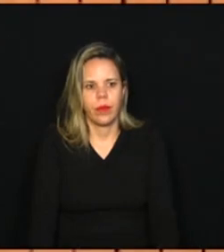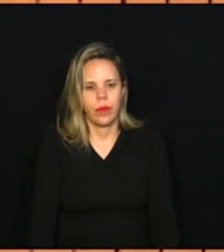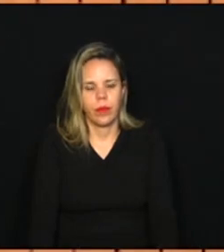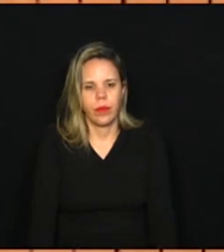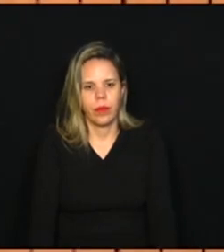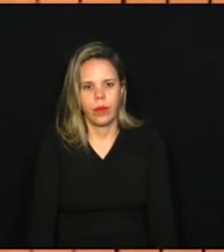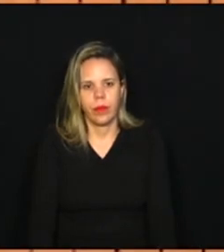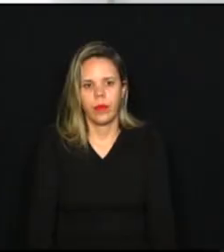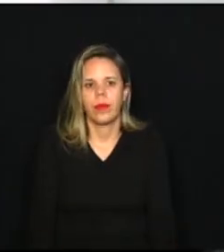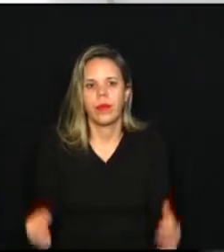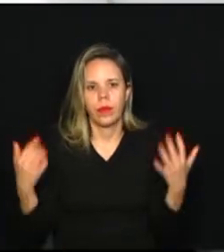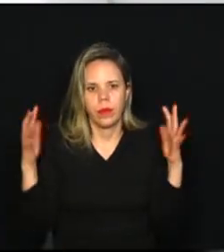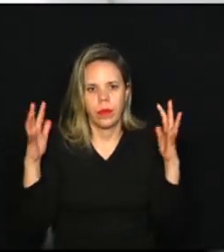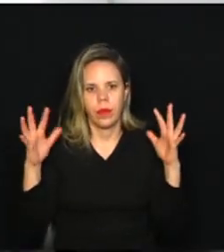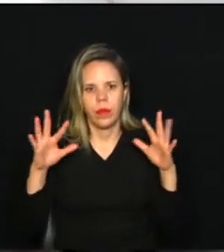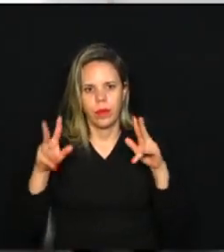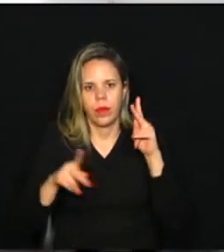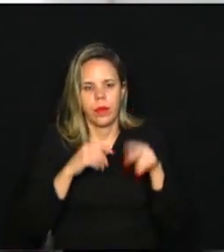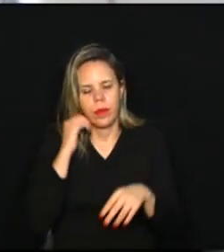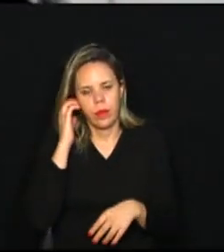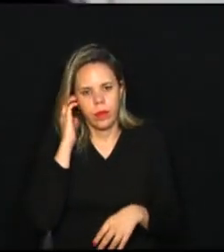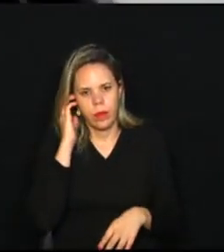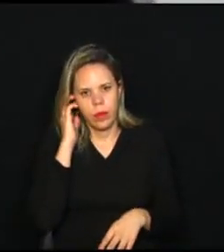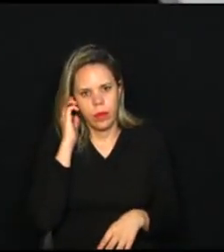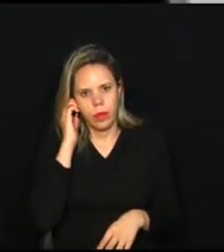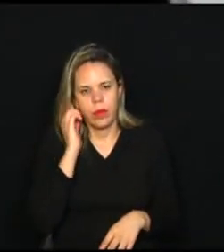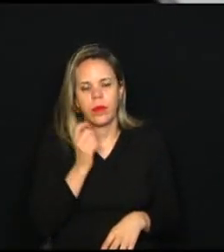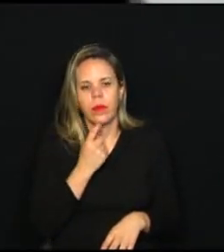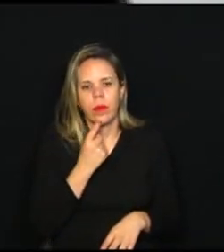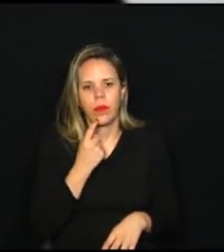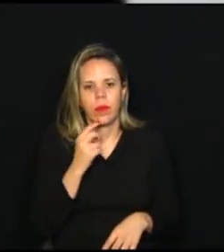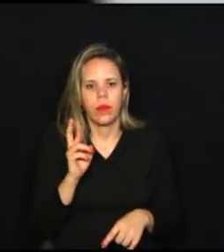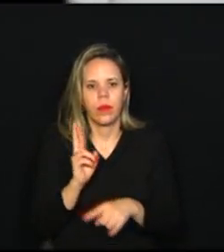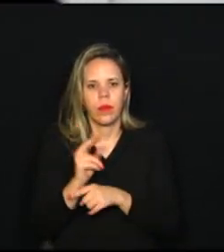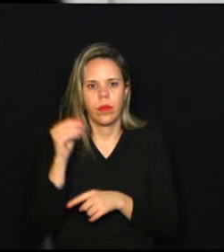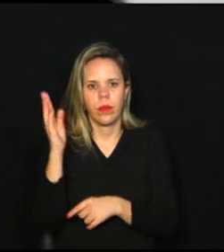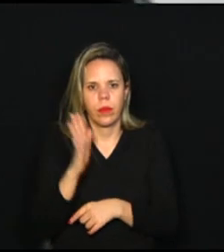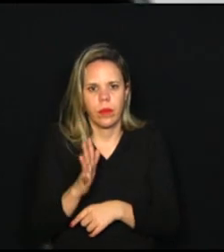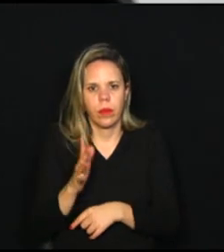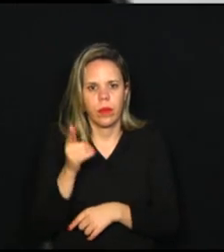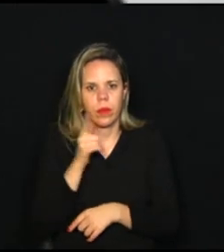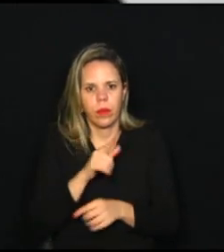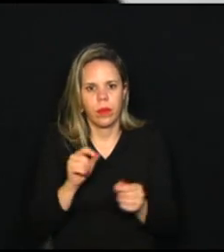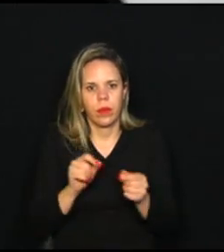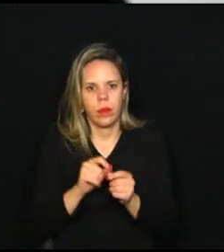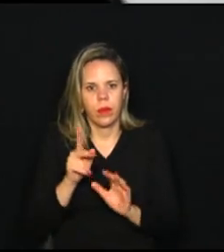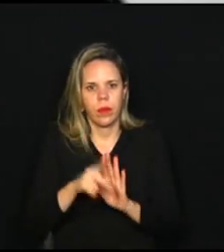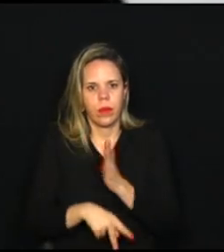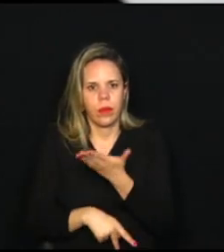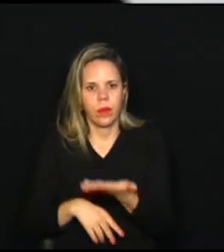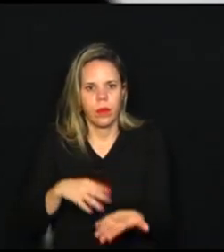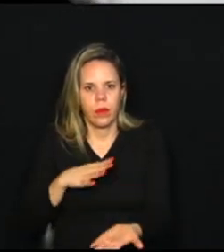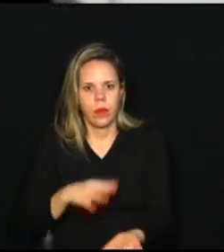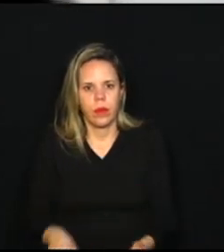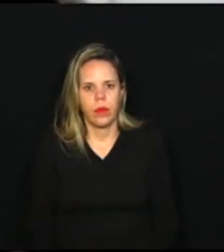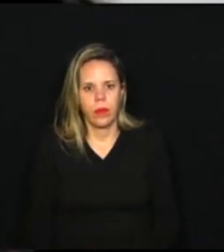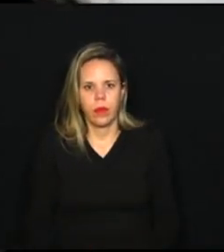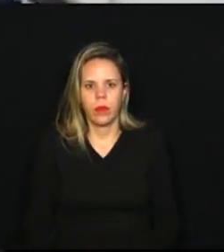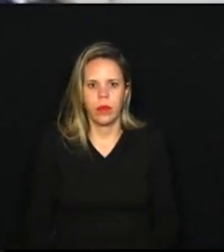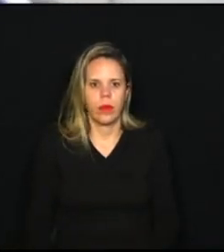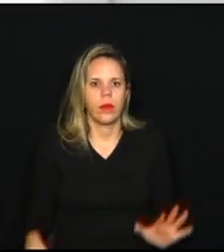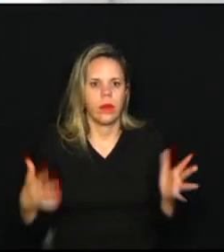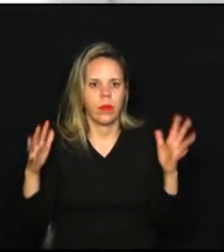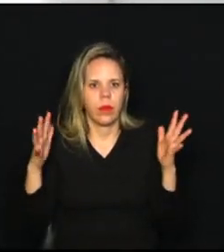E parabenizar aí todo mundo, acho que Campinas vai ser uma referência nacional se a gente conseguir fazer um projeto assim na cidade. Parabéns aí todo